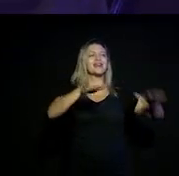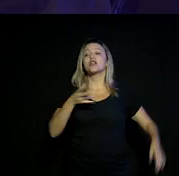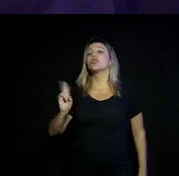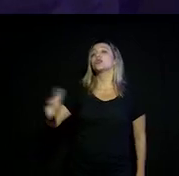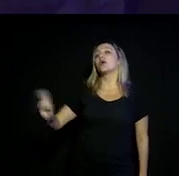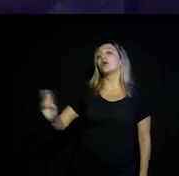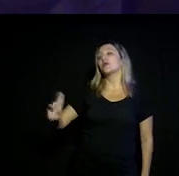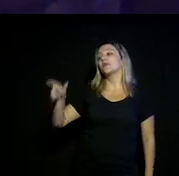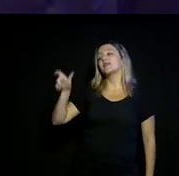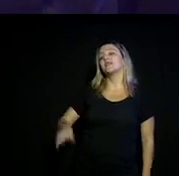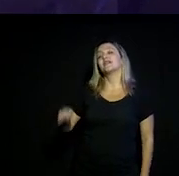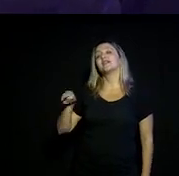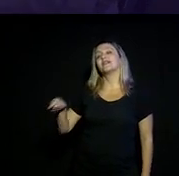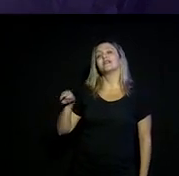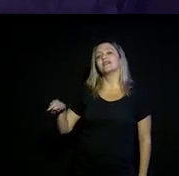O nome dela é...